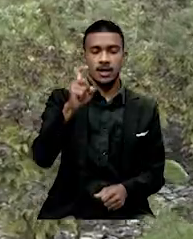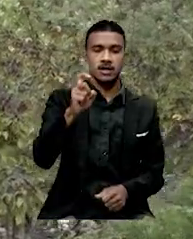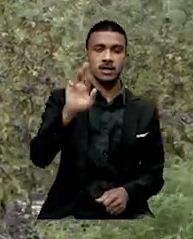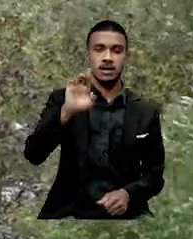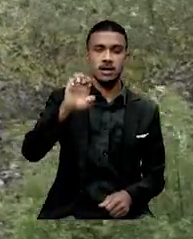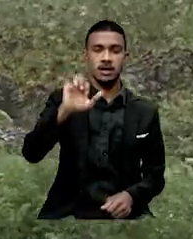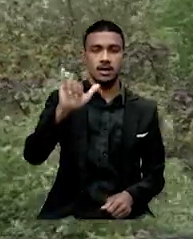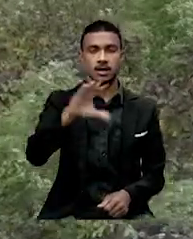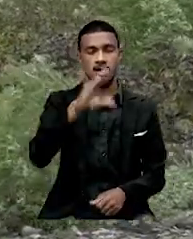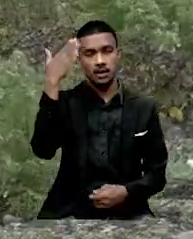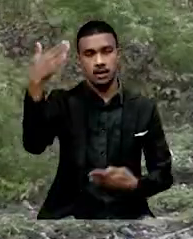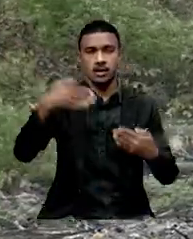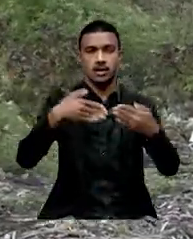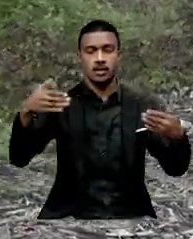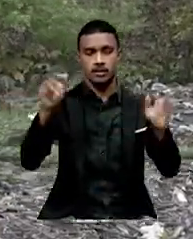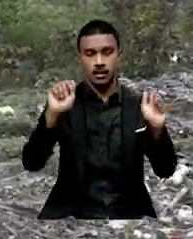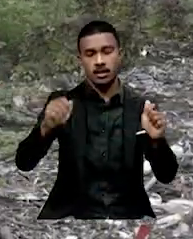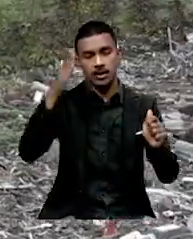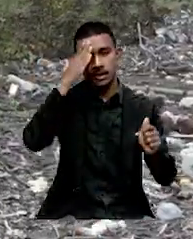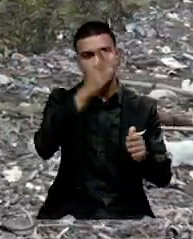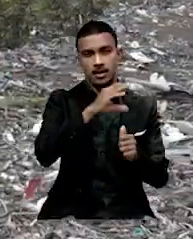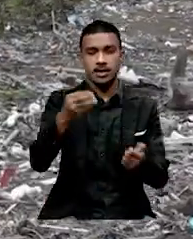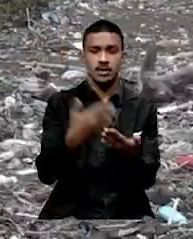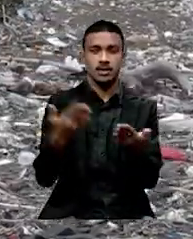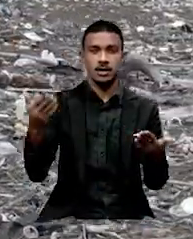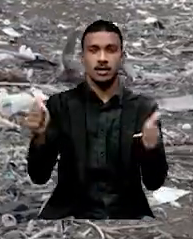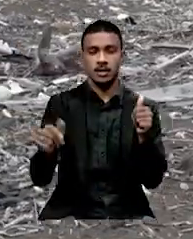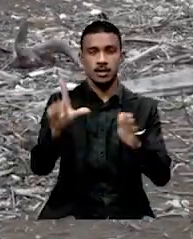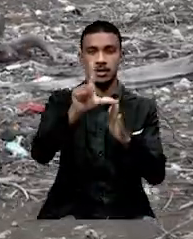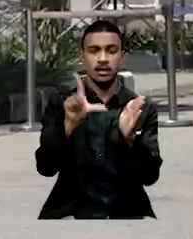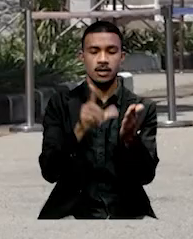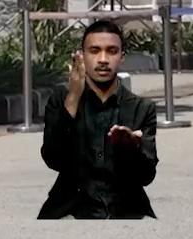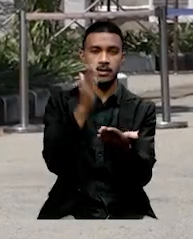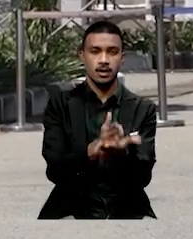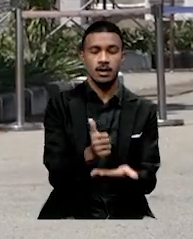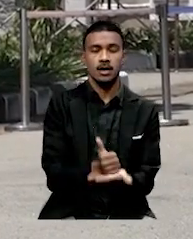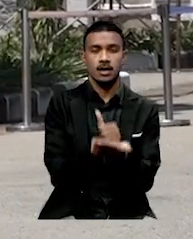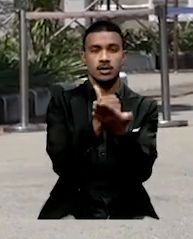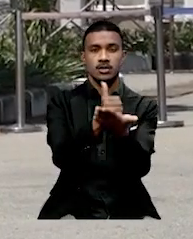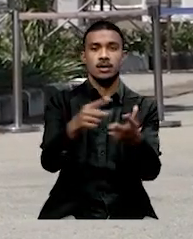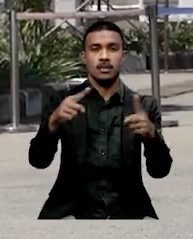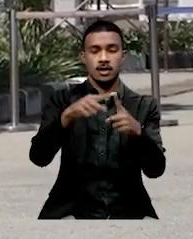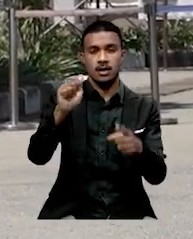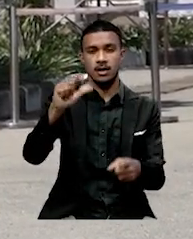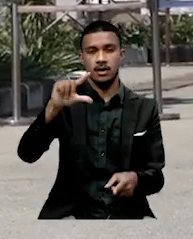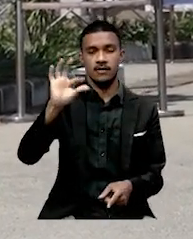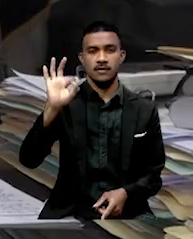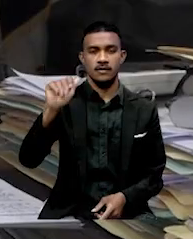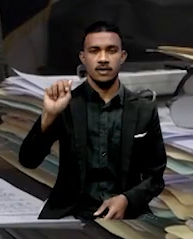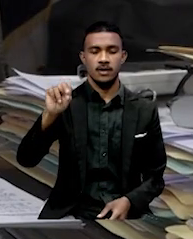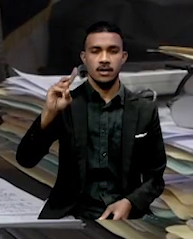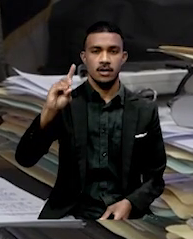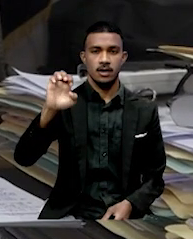sira nune bele detecta sasan sira ne bele bandu. Atendimento va alfanegas nien ia facil